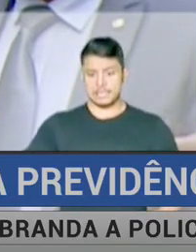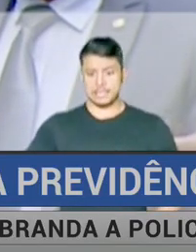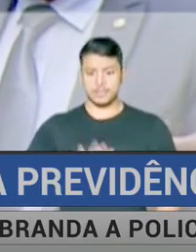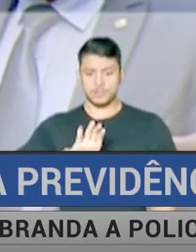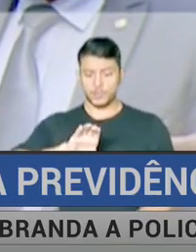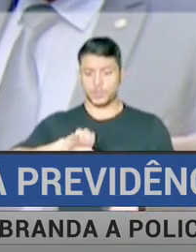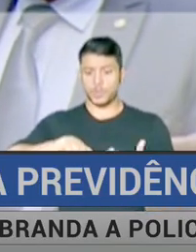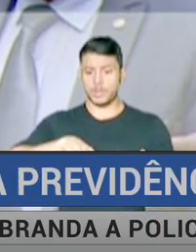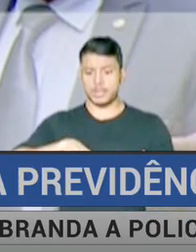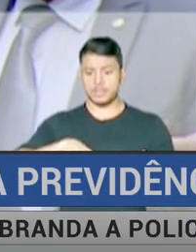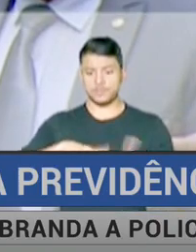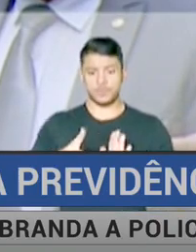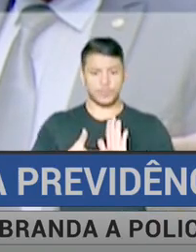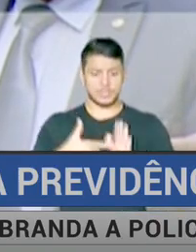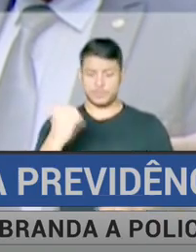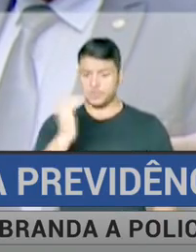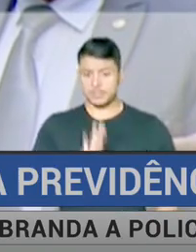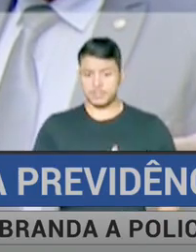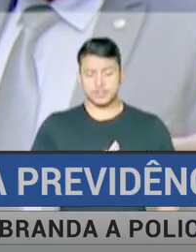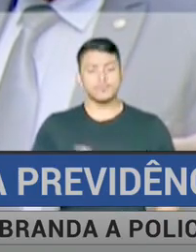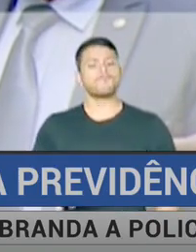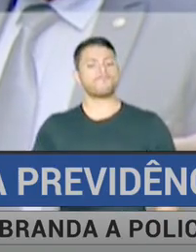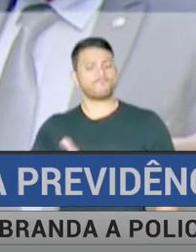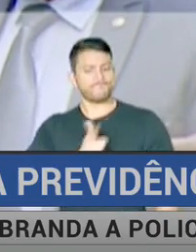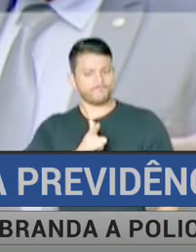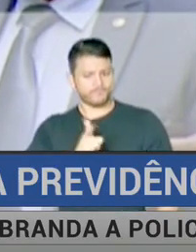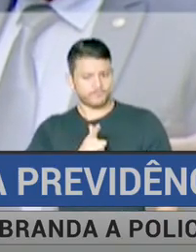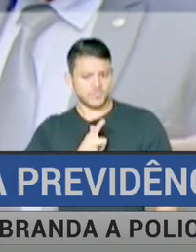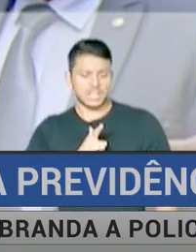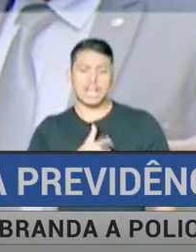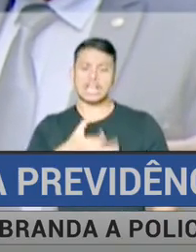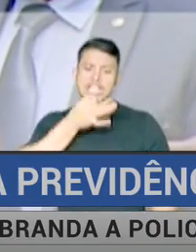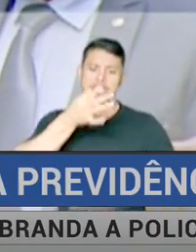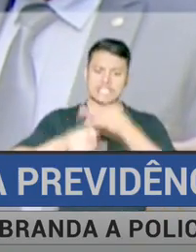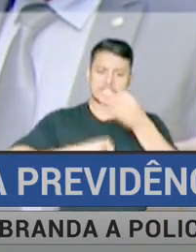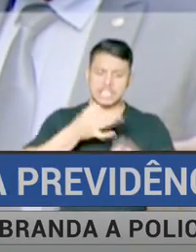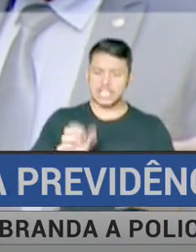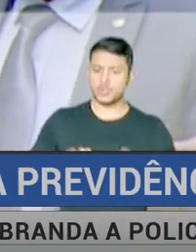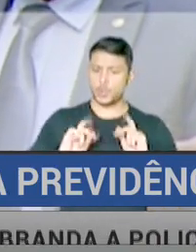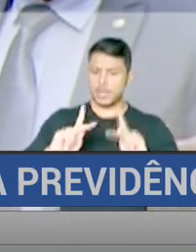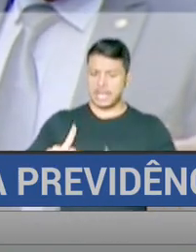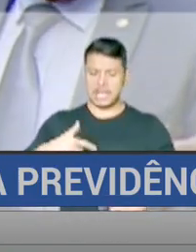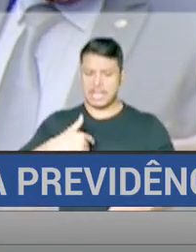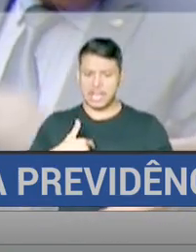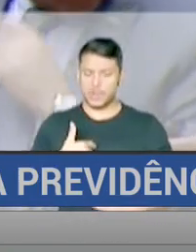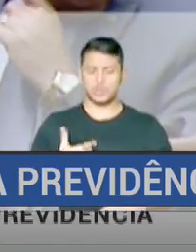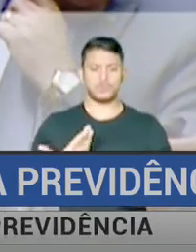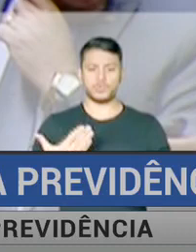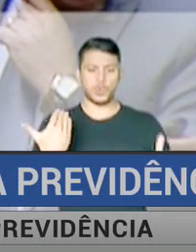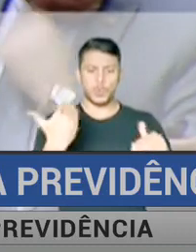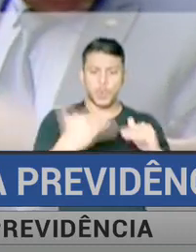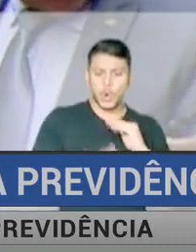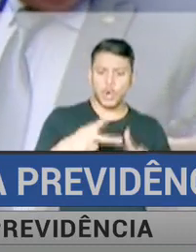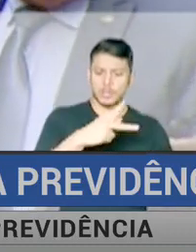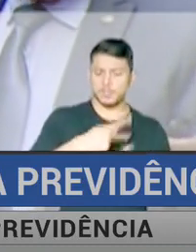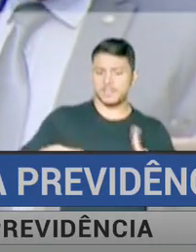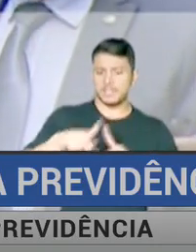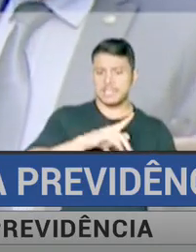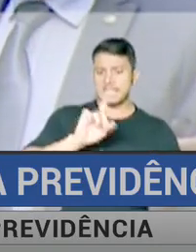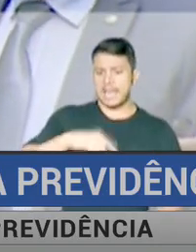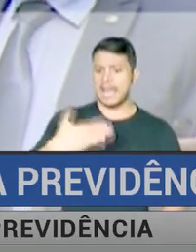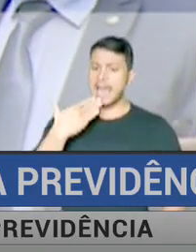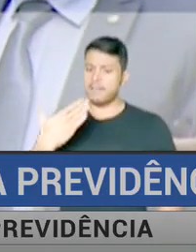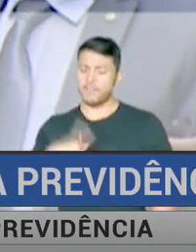Brasil. A crítica, eu sou contra a Previdência, estão beneficiando A, estão beneficiando B, é